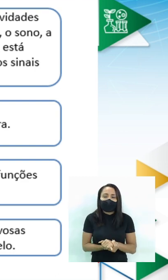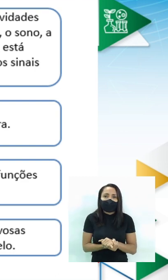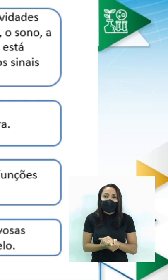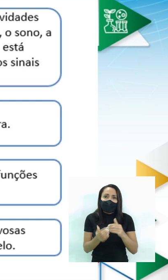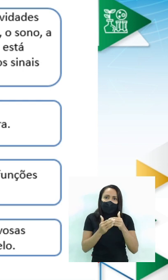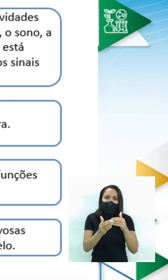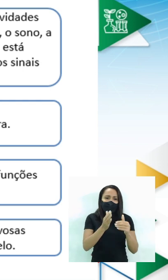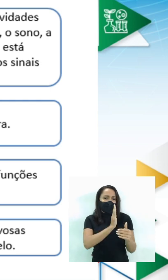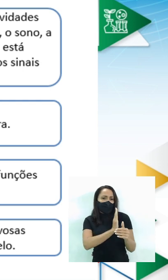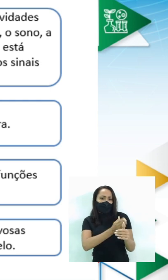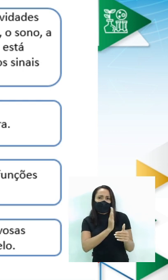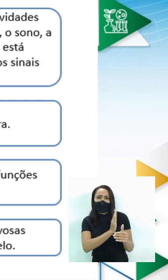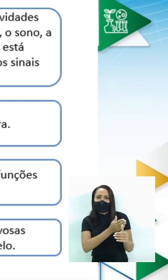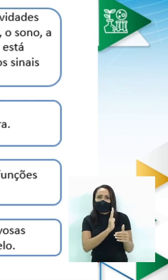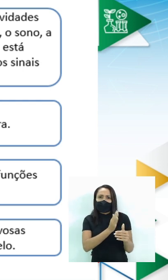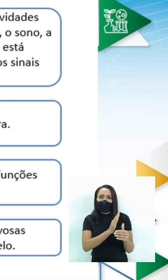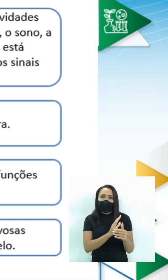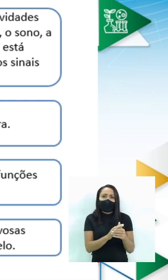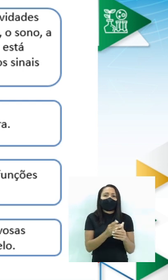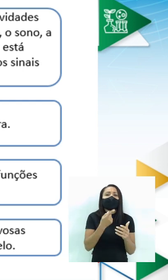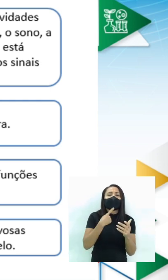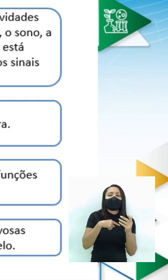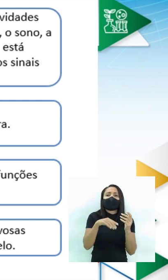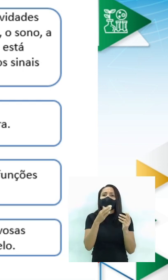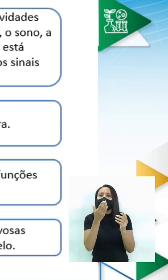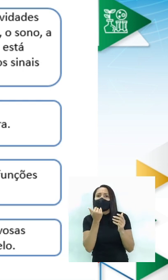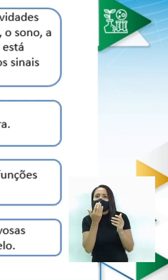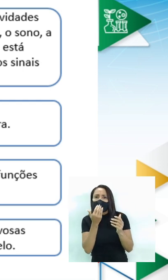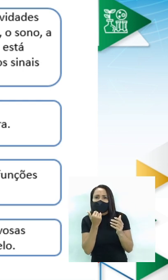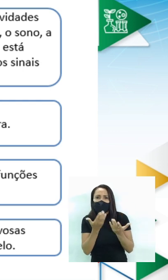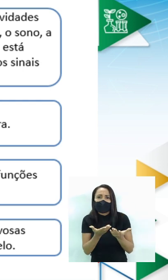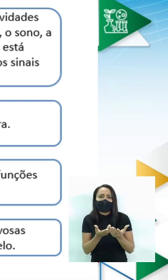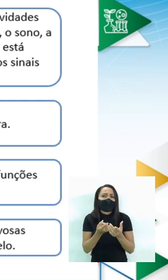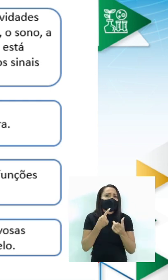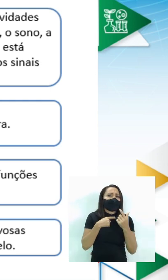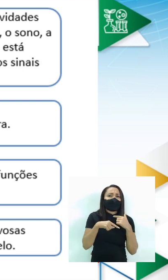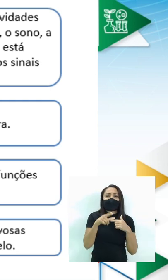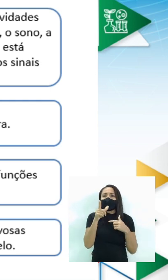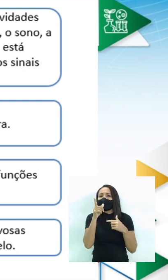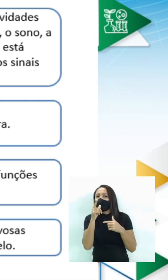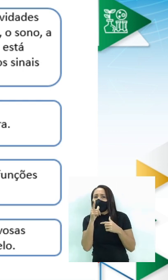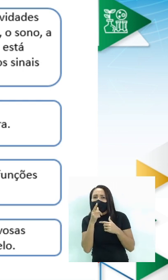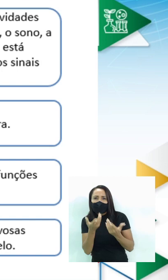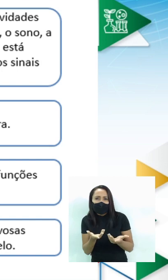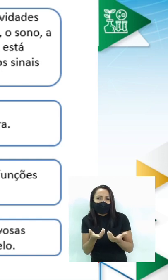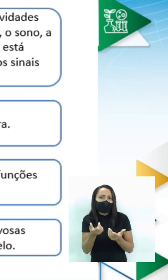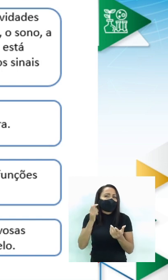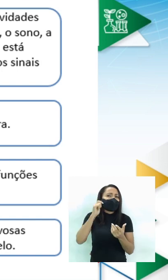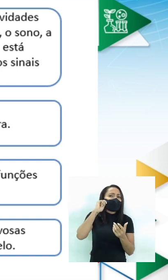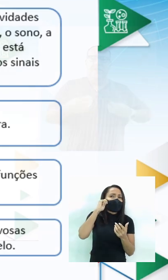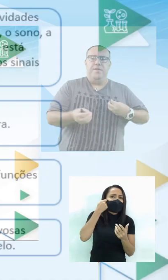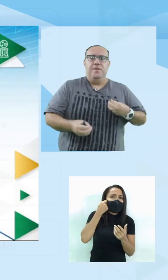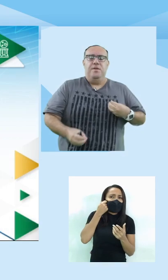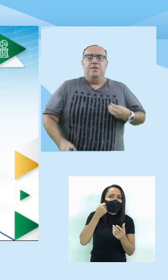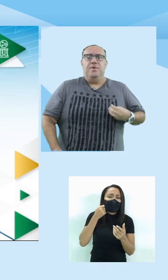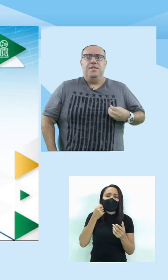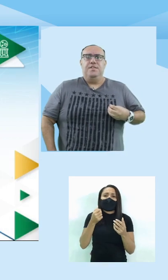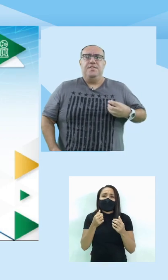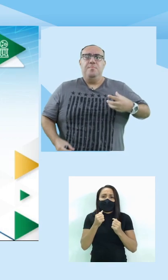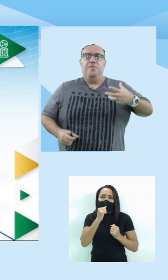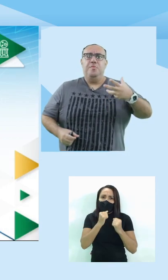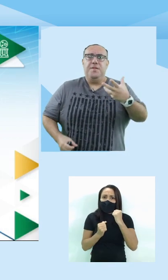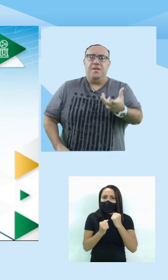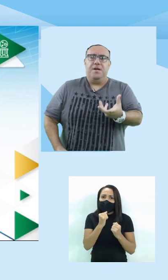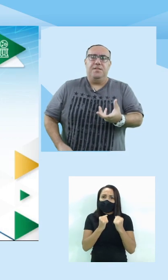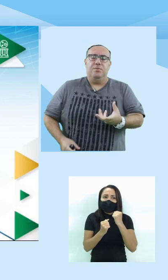no coração, a vontade de comer, a vontade de beber água, de tomar um suco, de correr, né, de